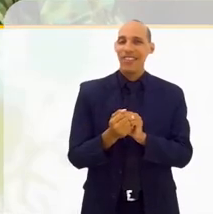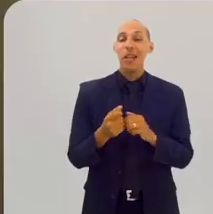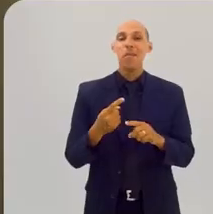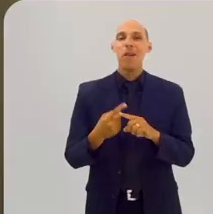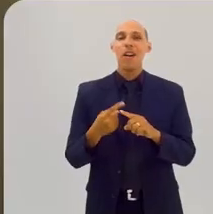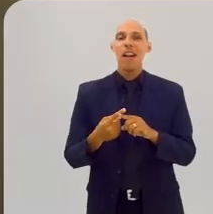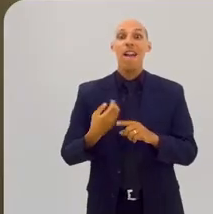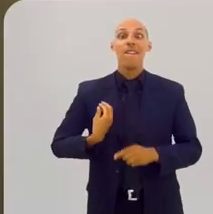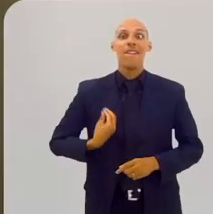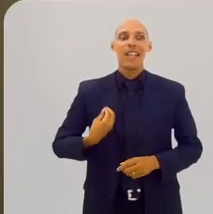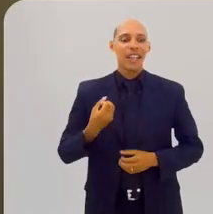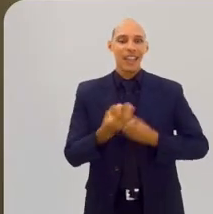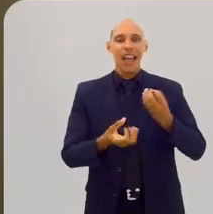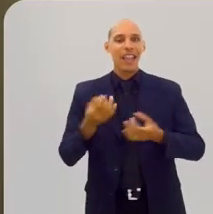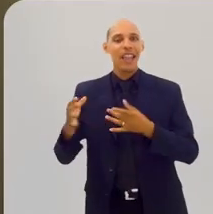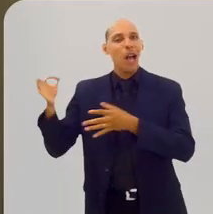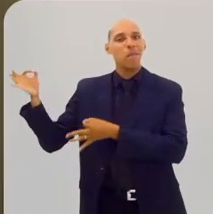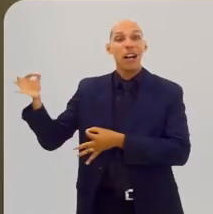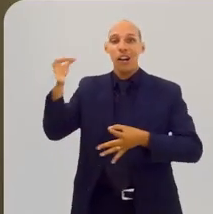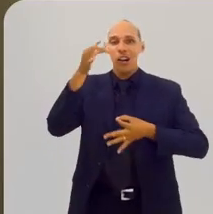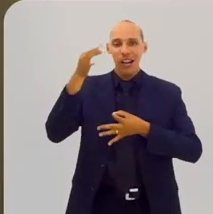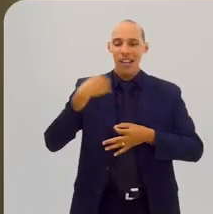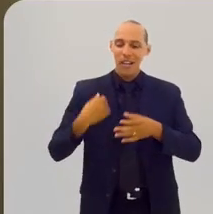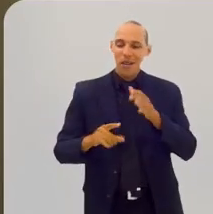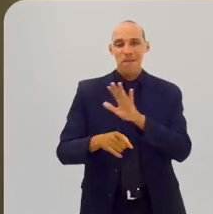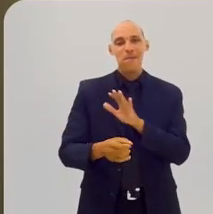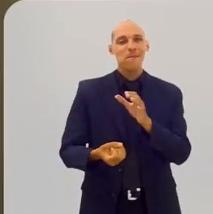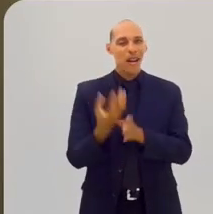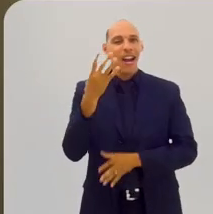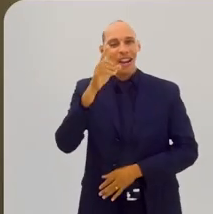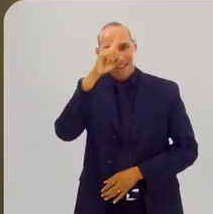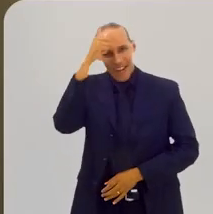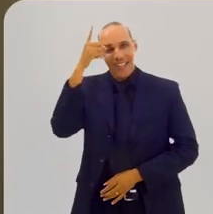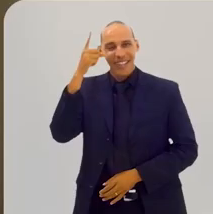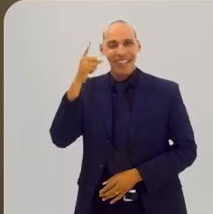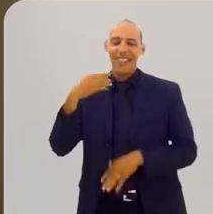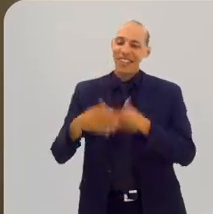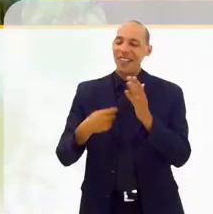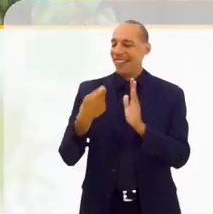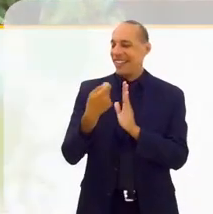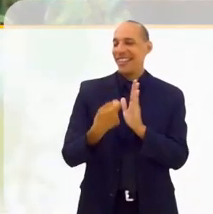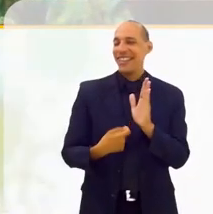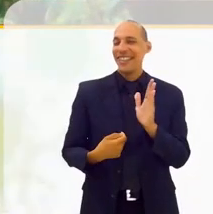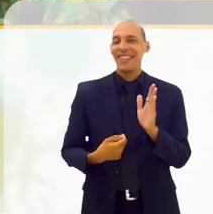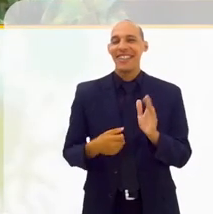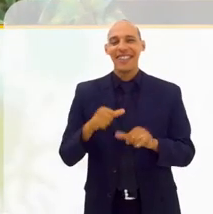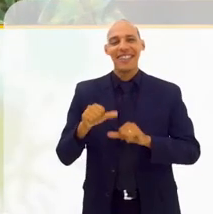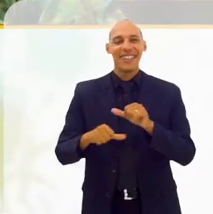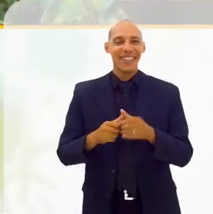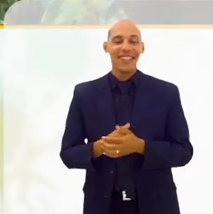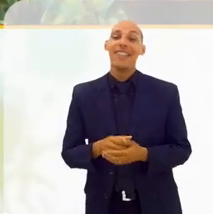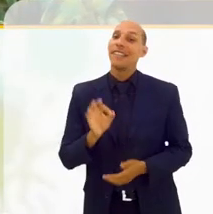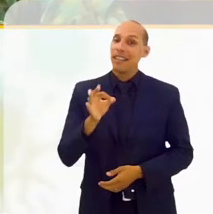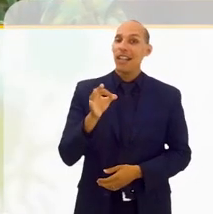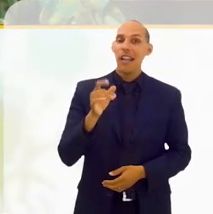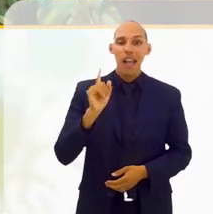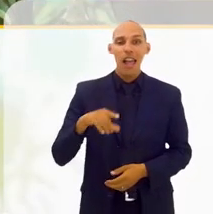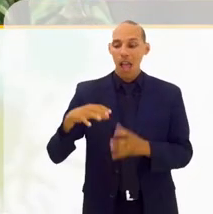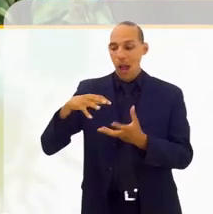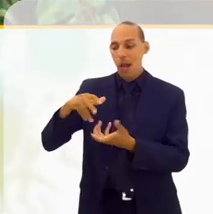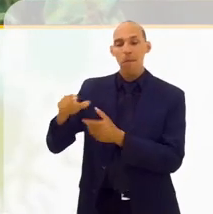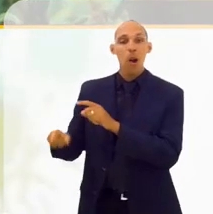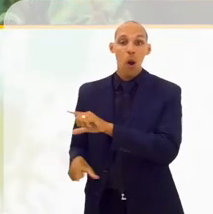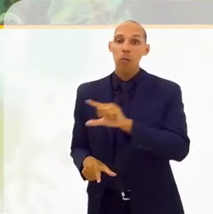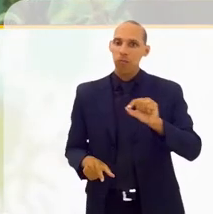que aí tava dando vida as personagens que eu criava engraçado né depois eu fui escrito sim uma forma de